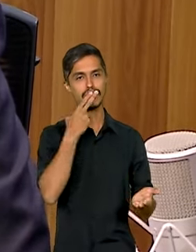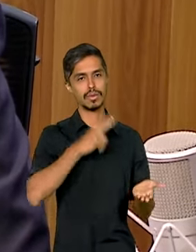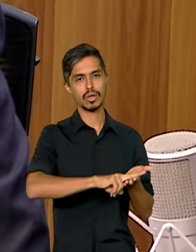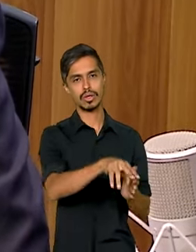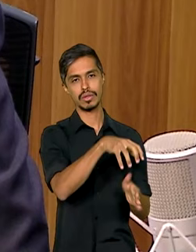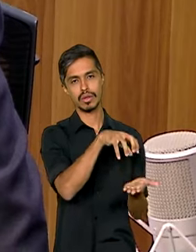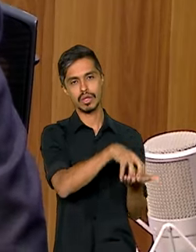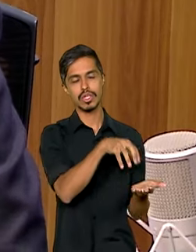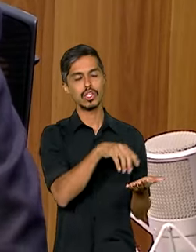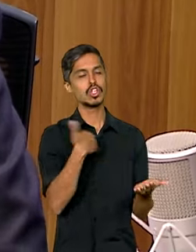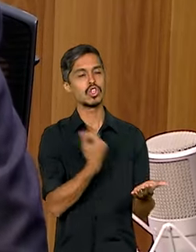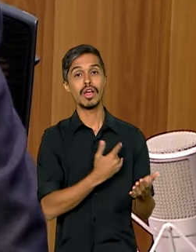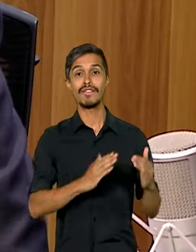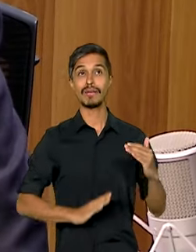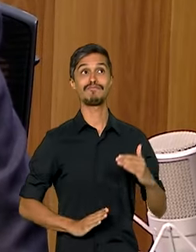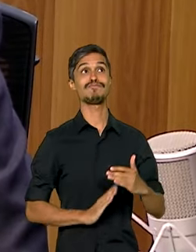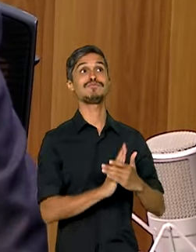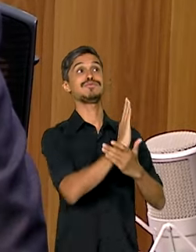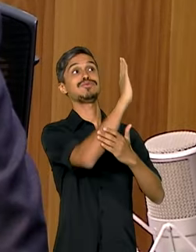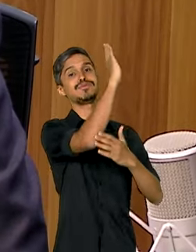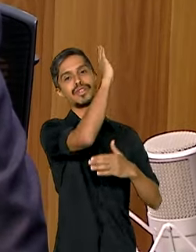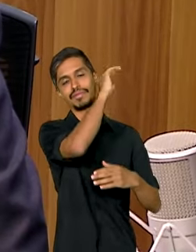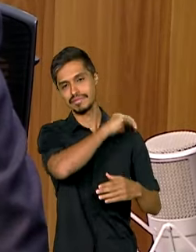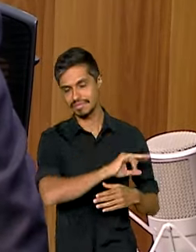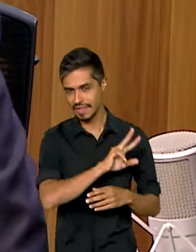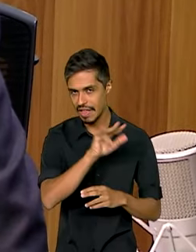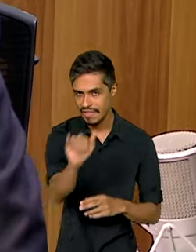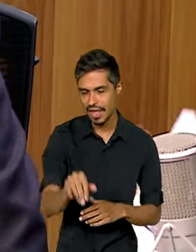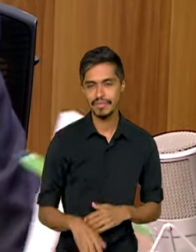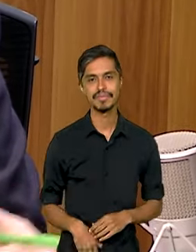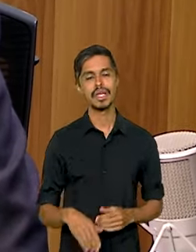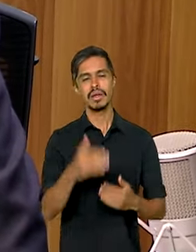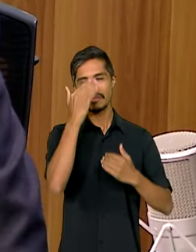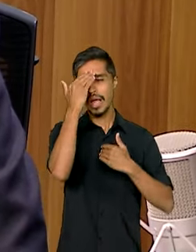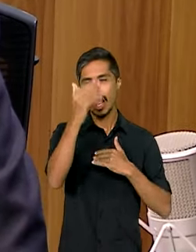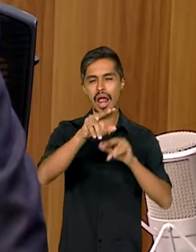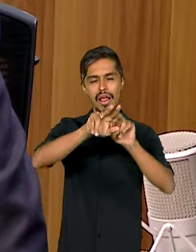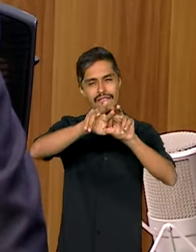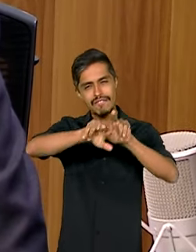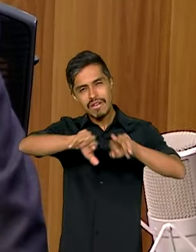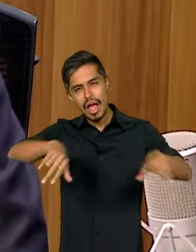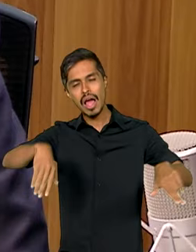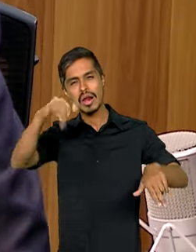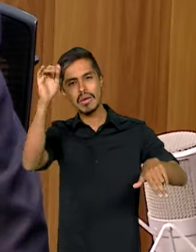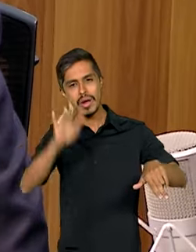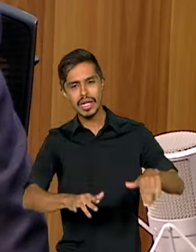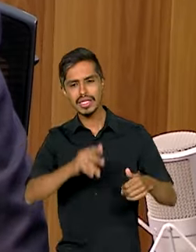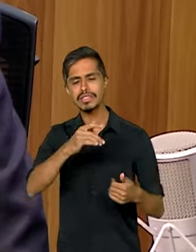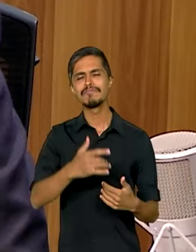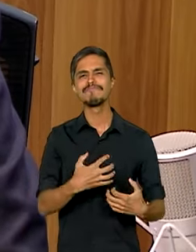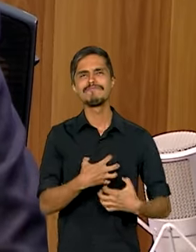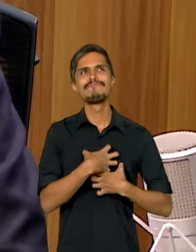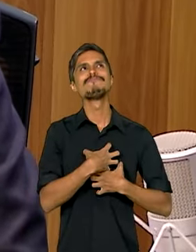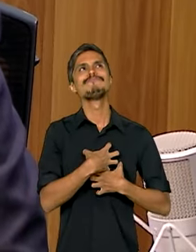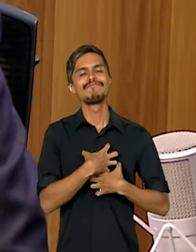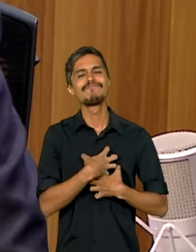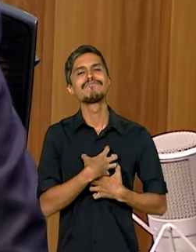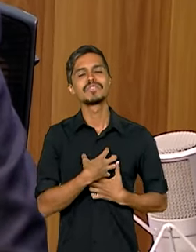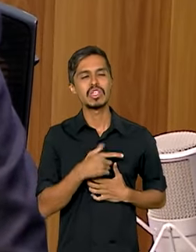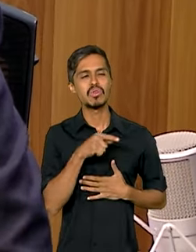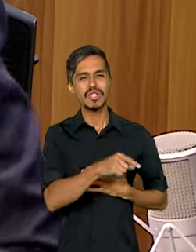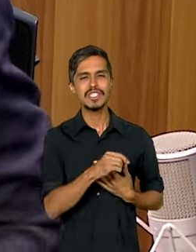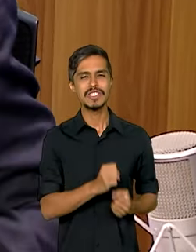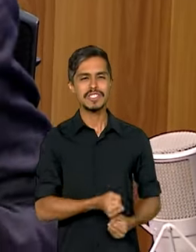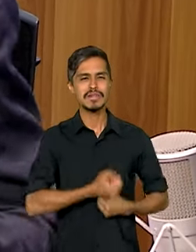records e Quero aqui agradecer aos milhares de brasileiros e brasileiras que se sensibilizaram com essa